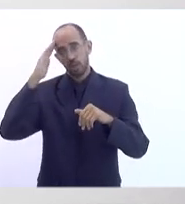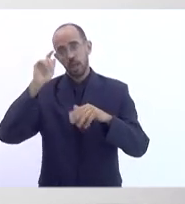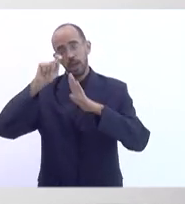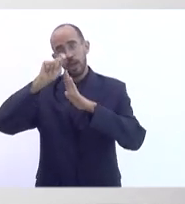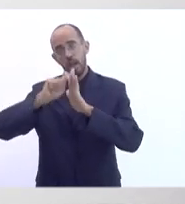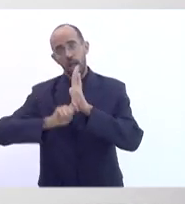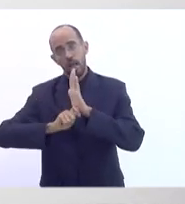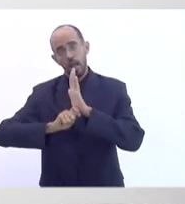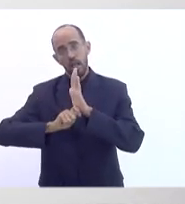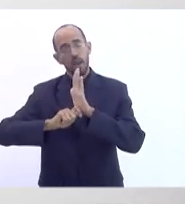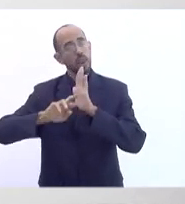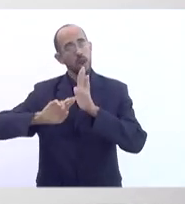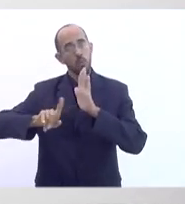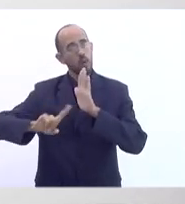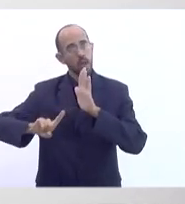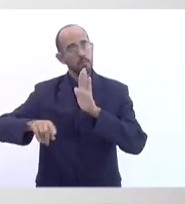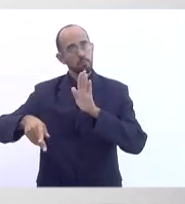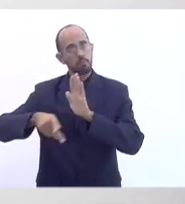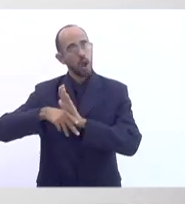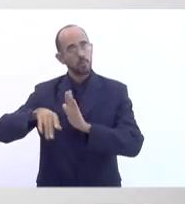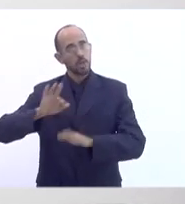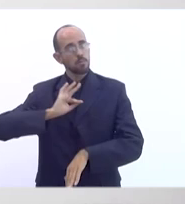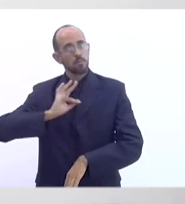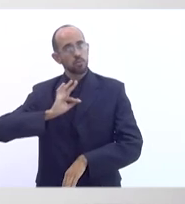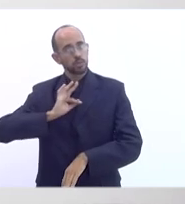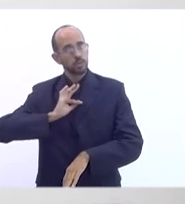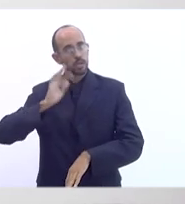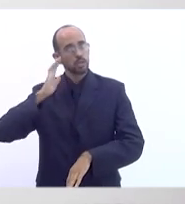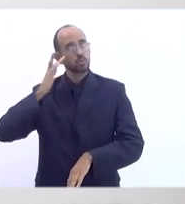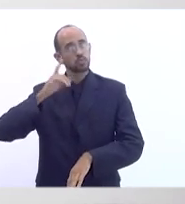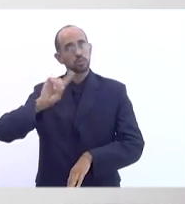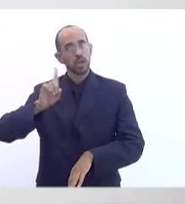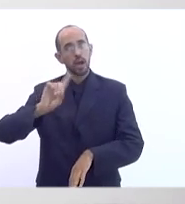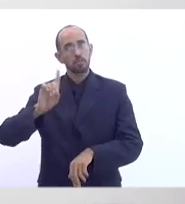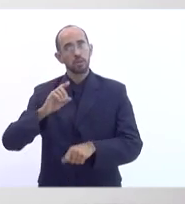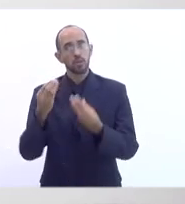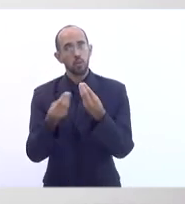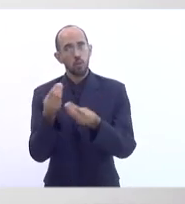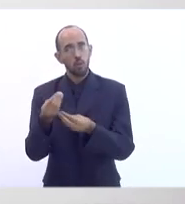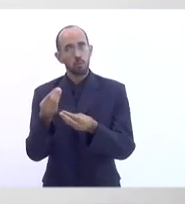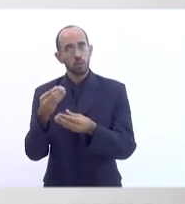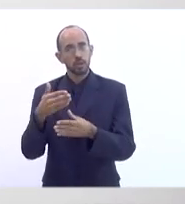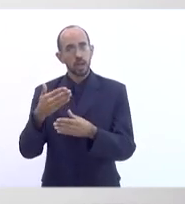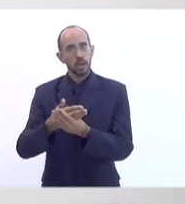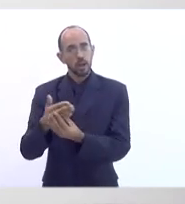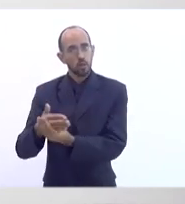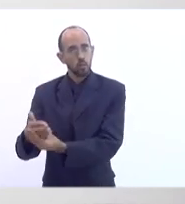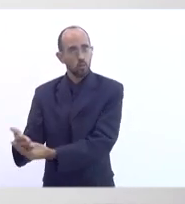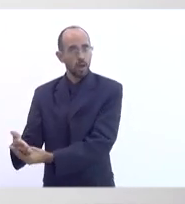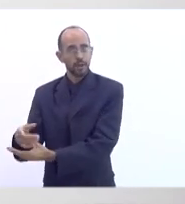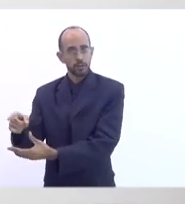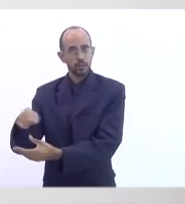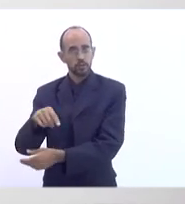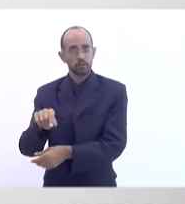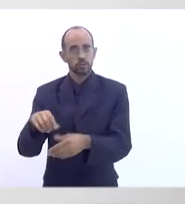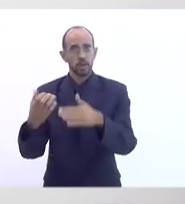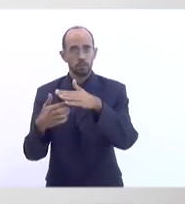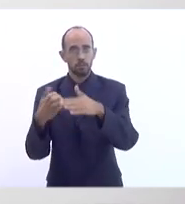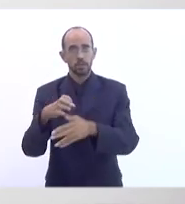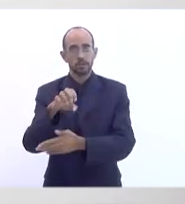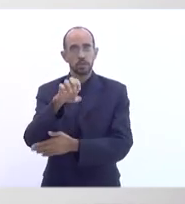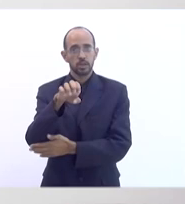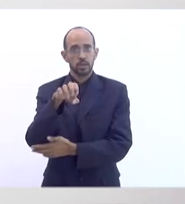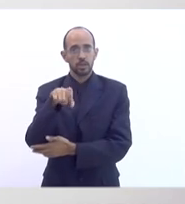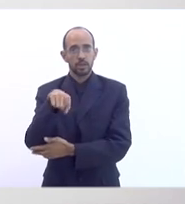estão na PM Nós não sabemos como é que está a guarda delas na exatos bom